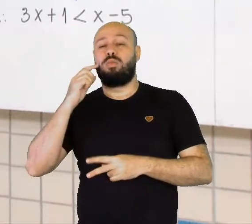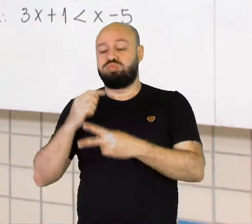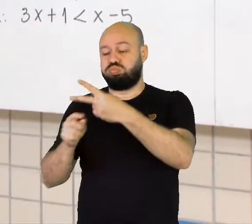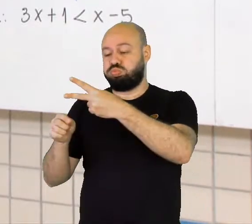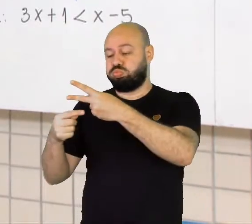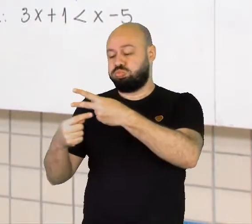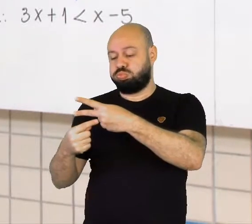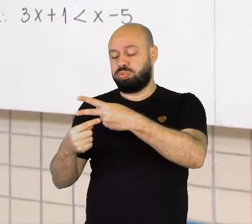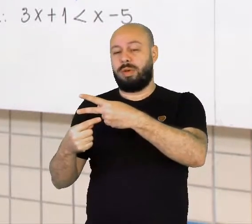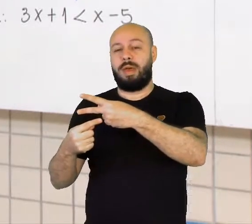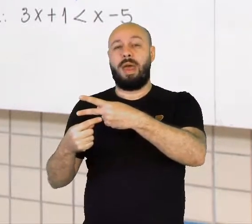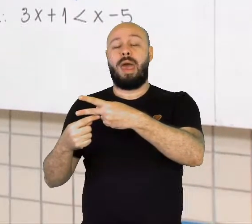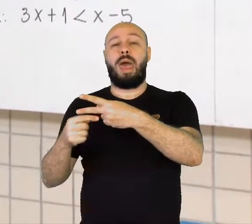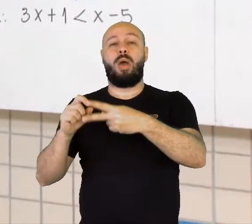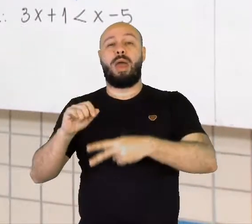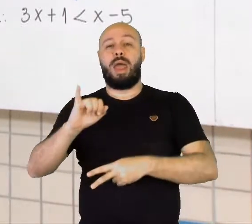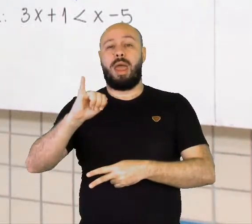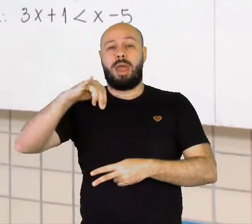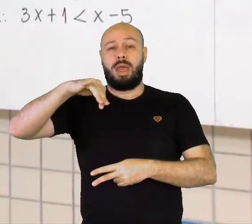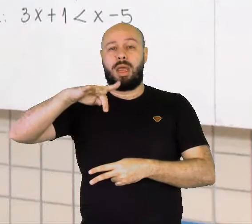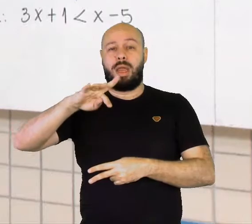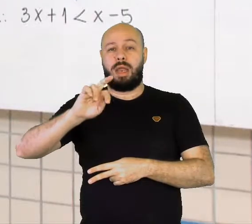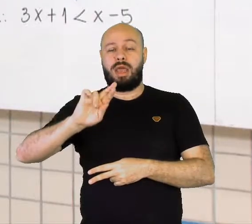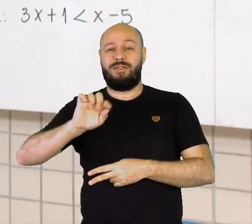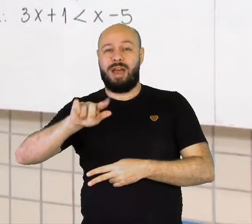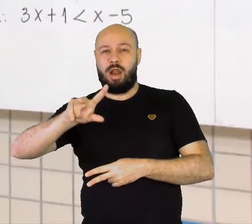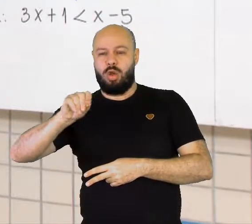de intervalo.